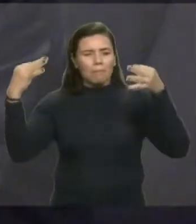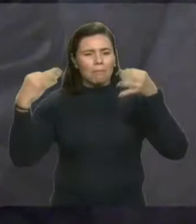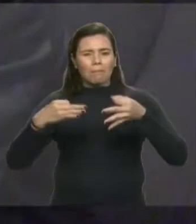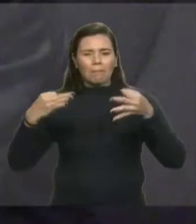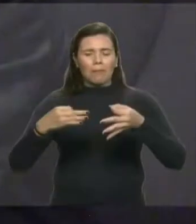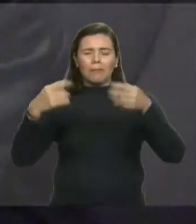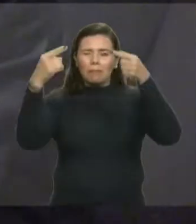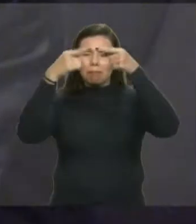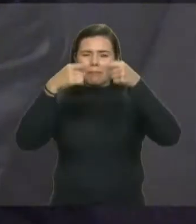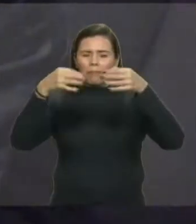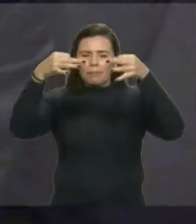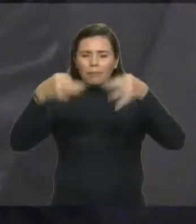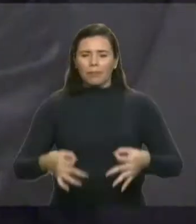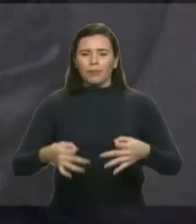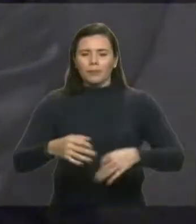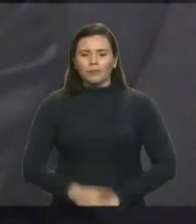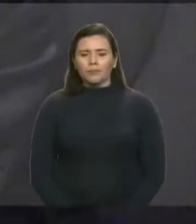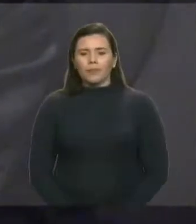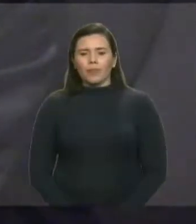meu amigo Lula,